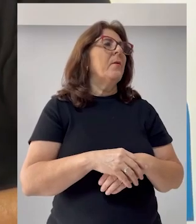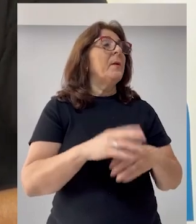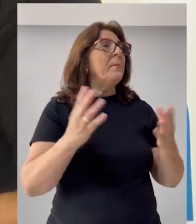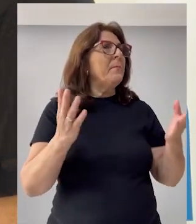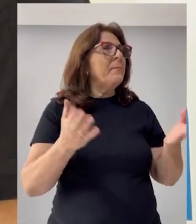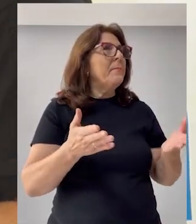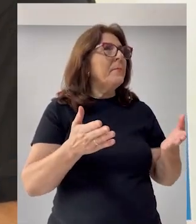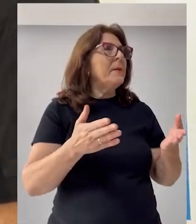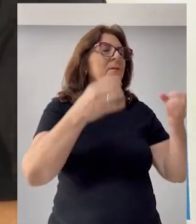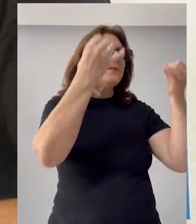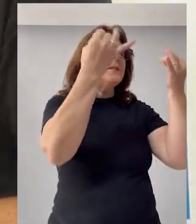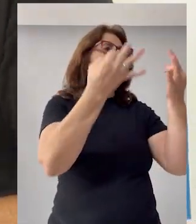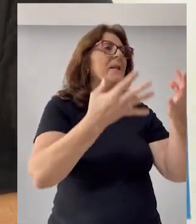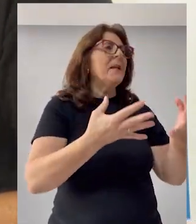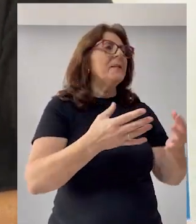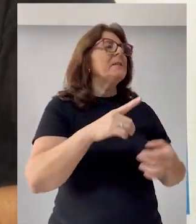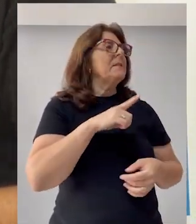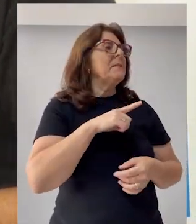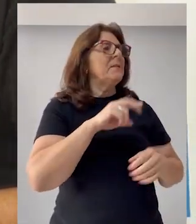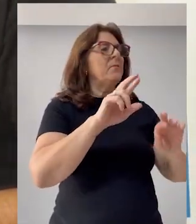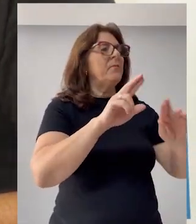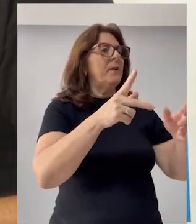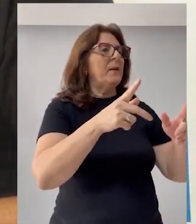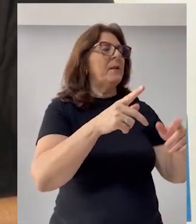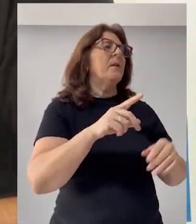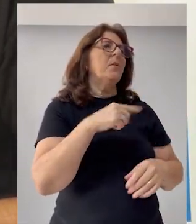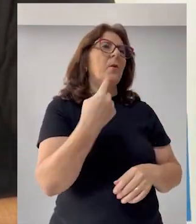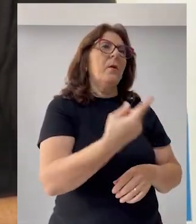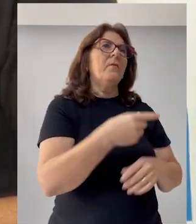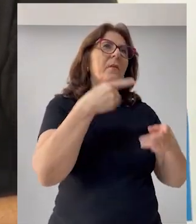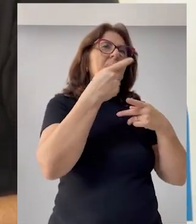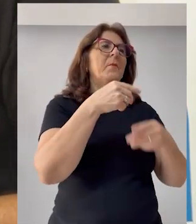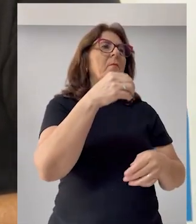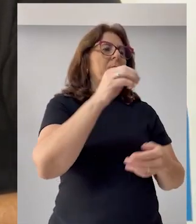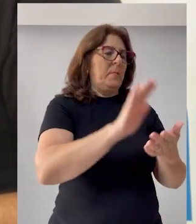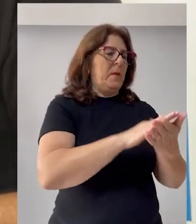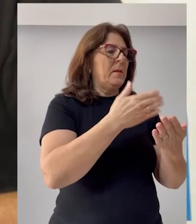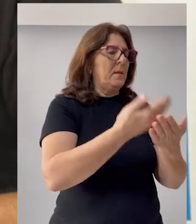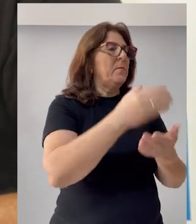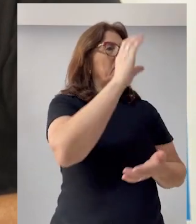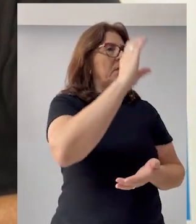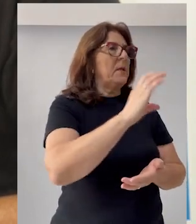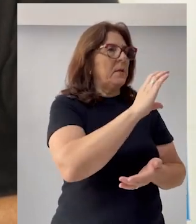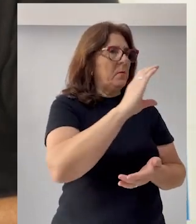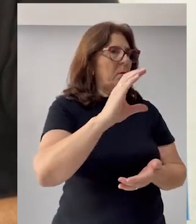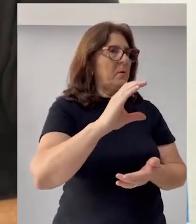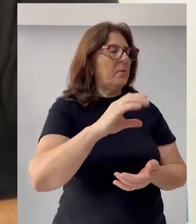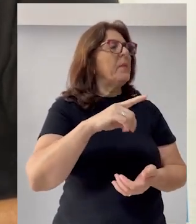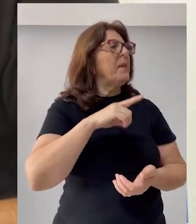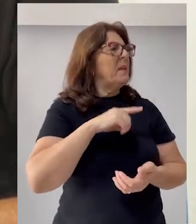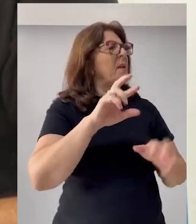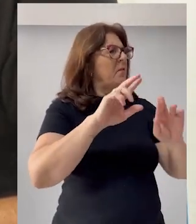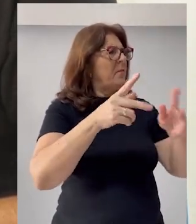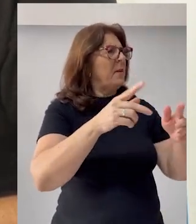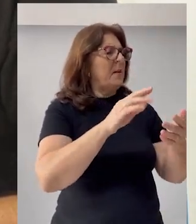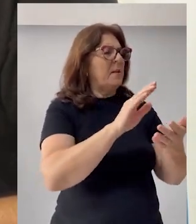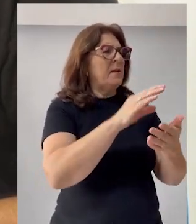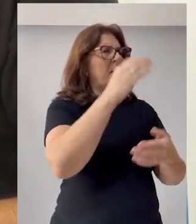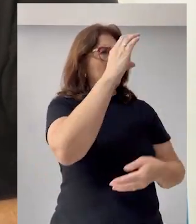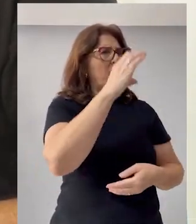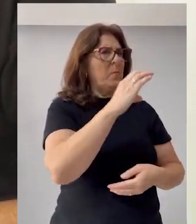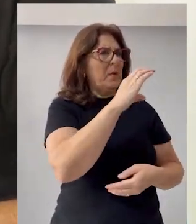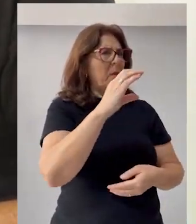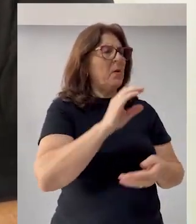nós esclarecermos, existe uma diferença, a gente fala os intérpretes católicos, por quê? Tem uma diferença dos intérpretes que não são católicos? Tem